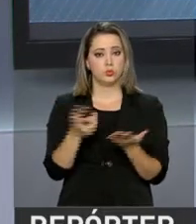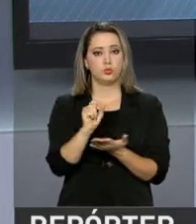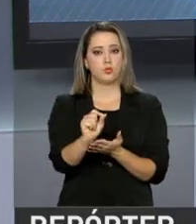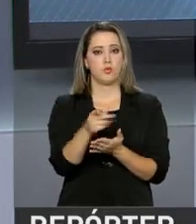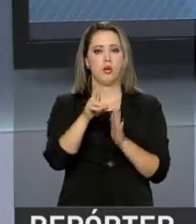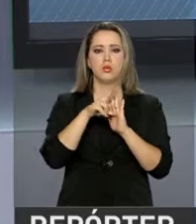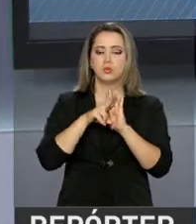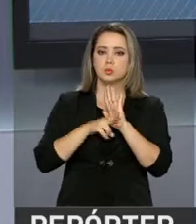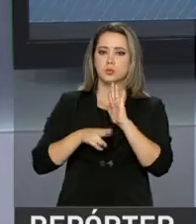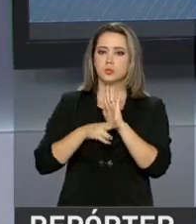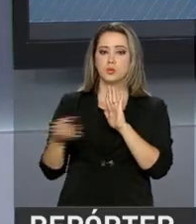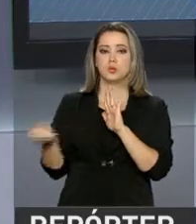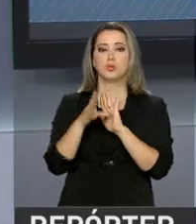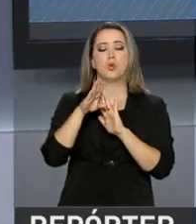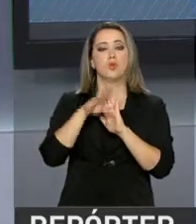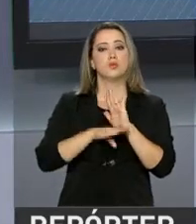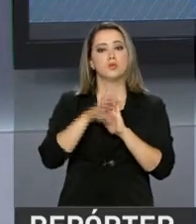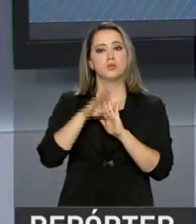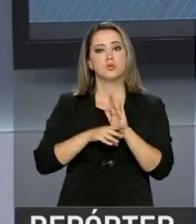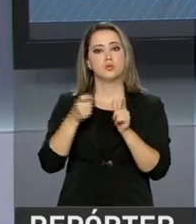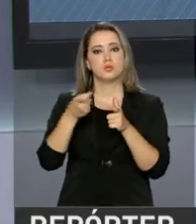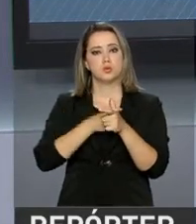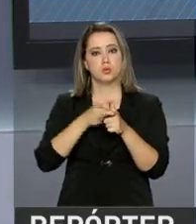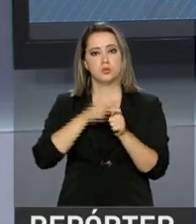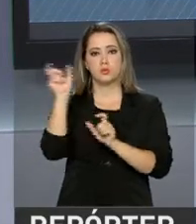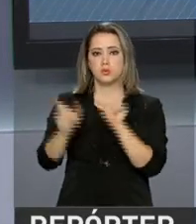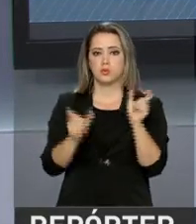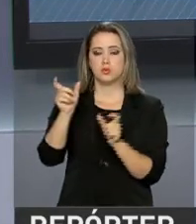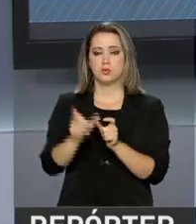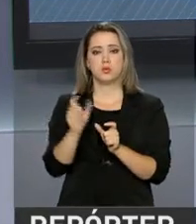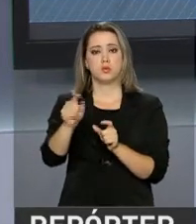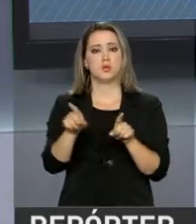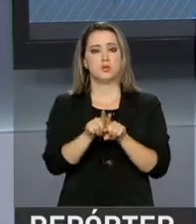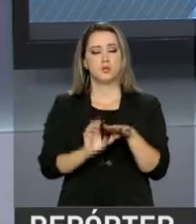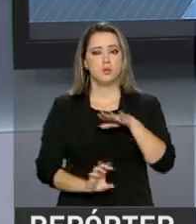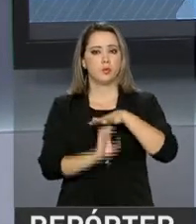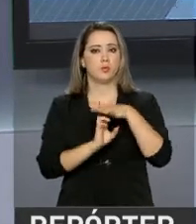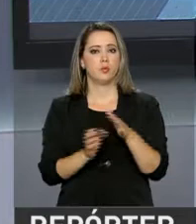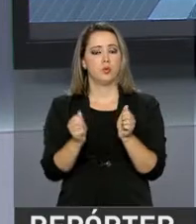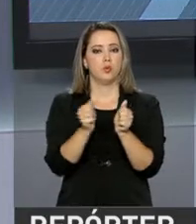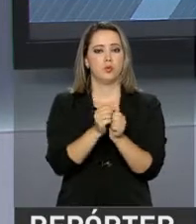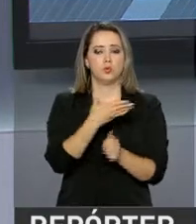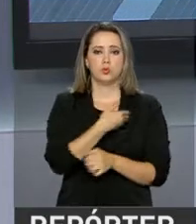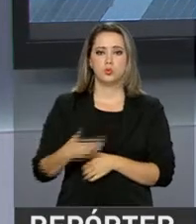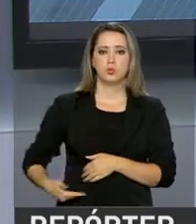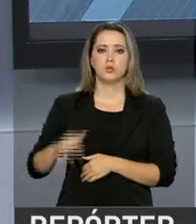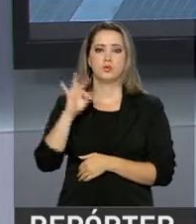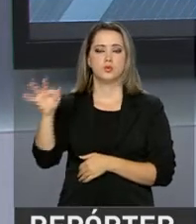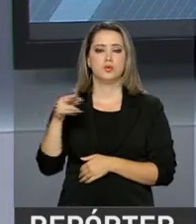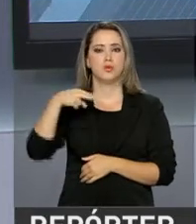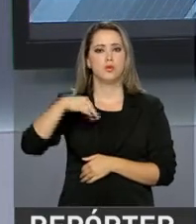a regulamentação do novo programa de renegociação de dívidas de pessoas físicas e empresas com a união o